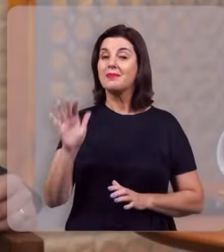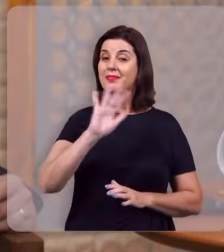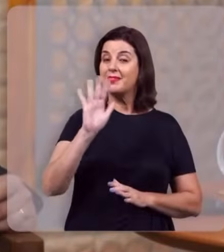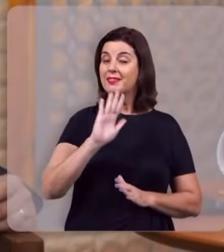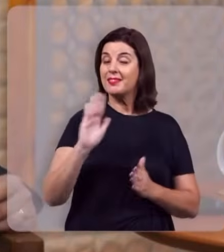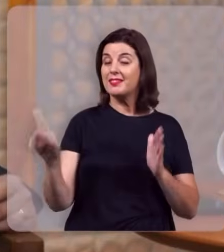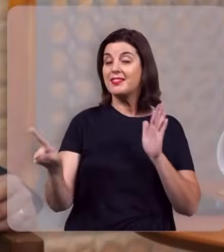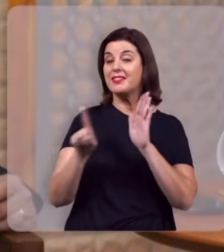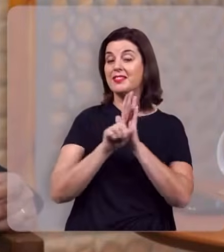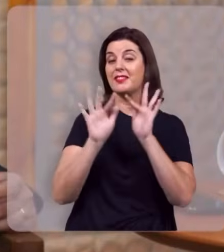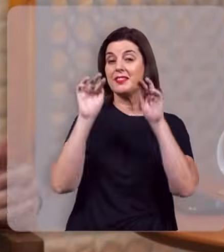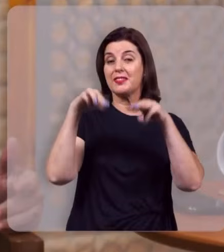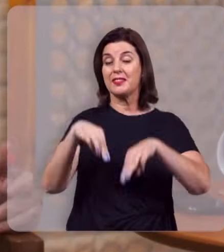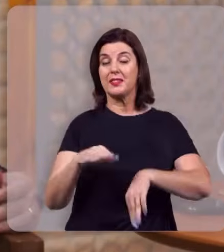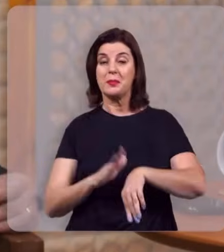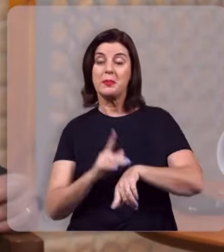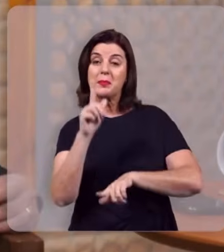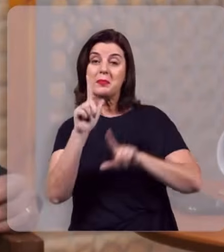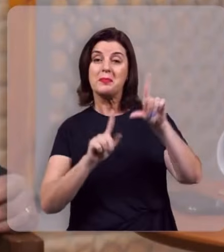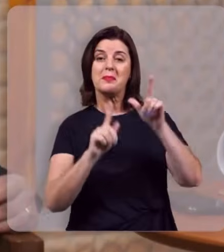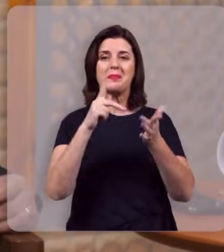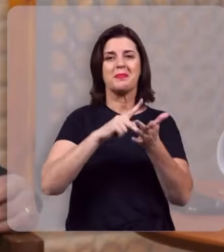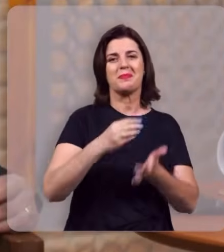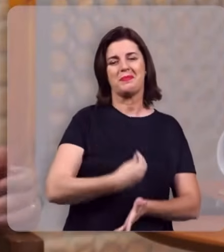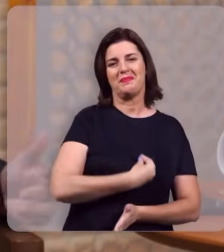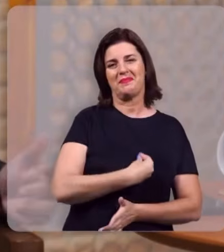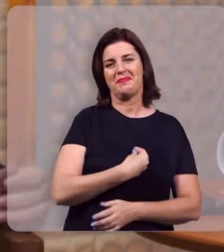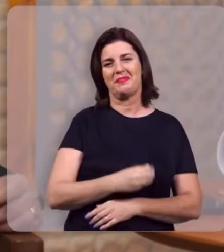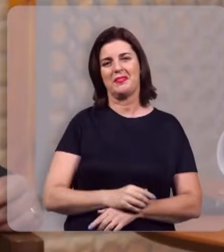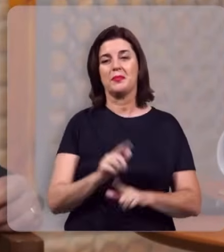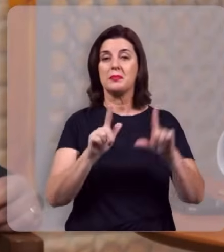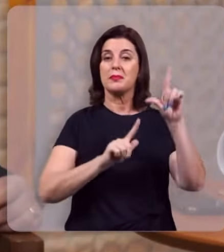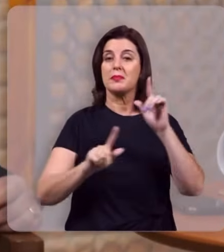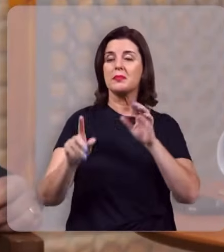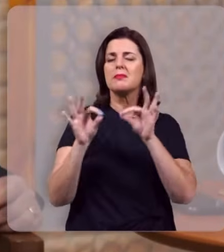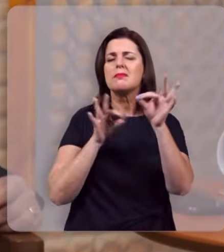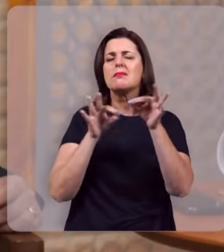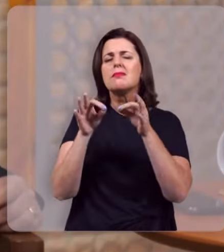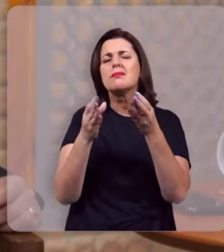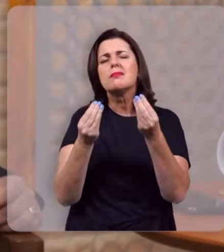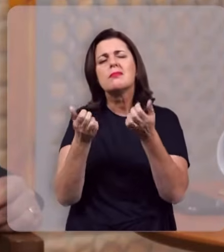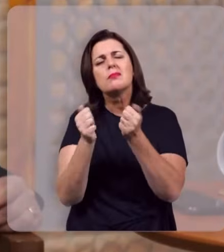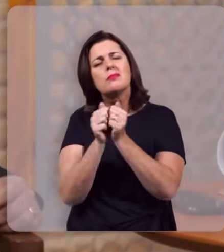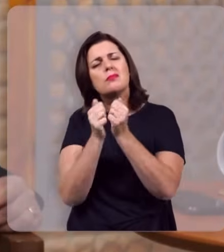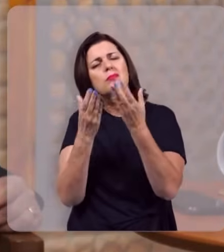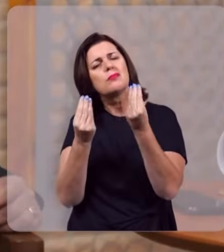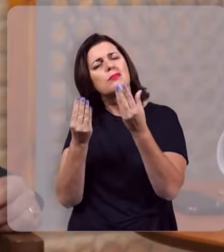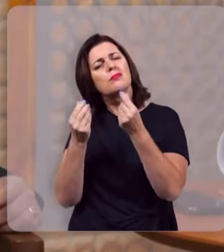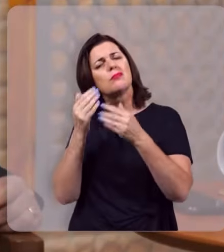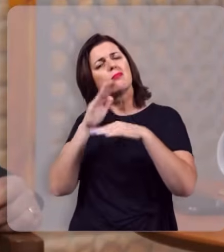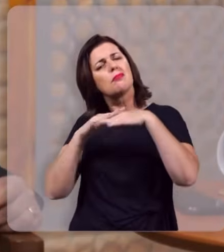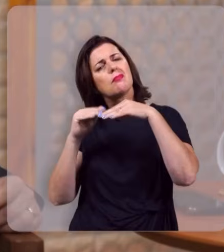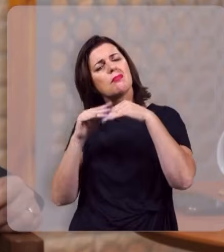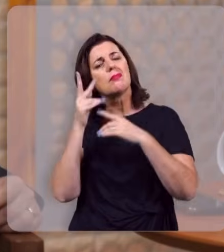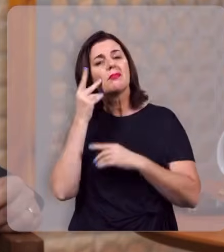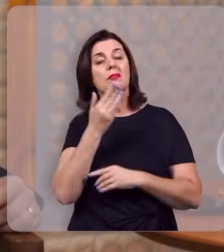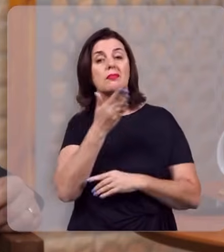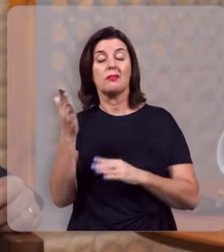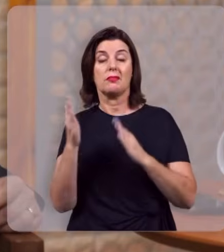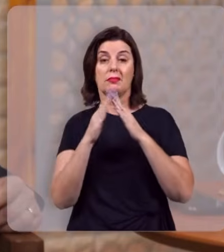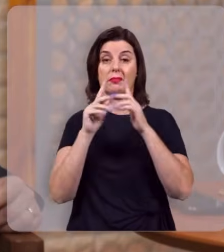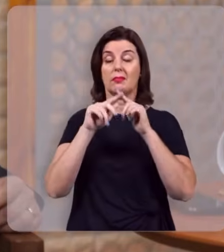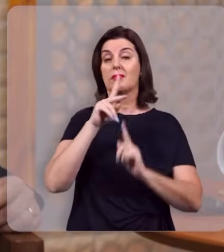Olá, chegamos ao final de mais um programa Verdade e Vida, programa preparado com muito carinho para você, programa da